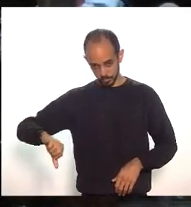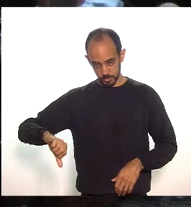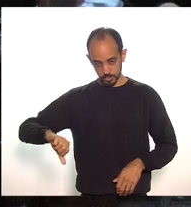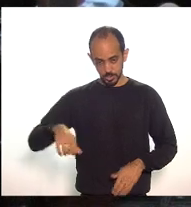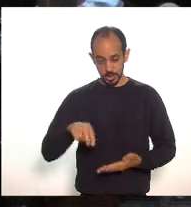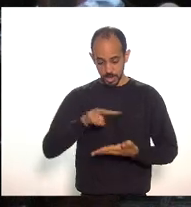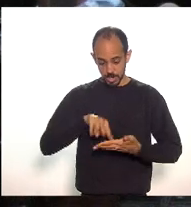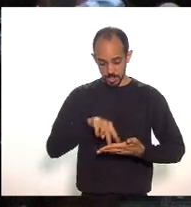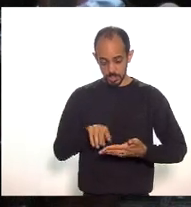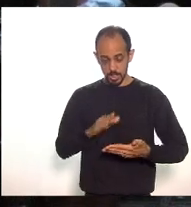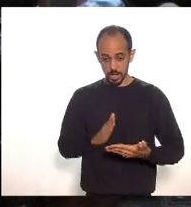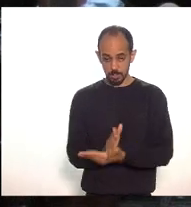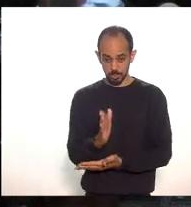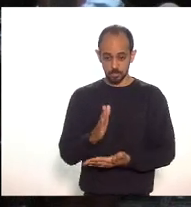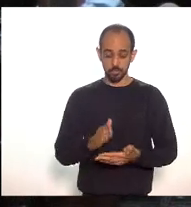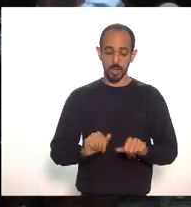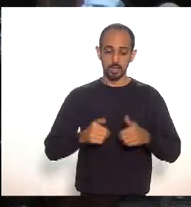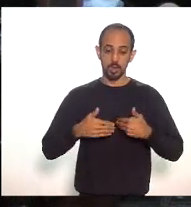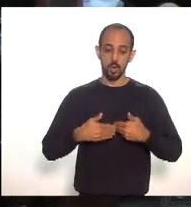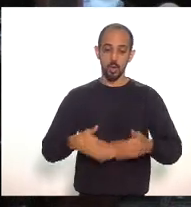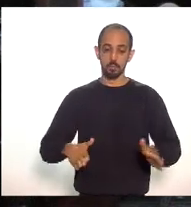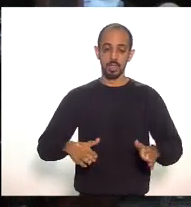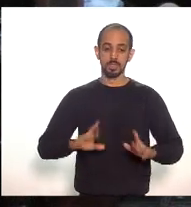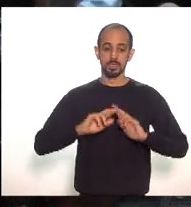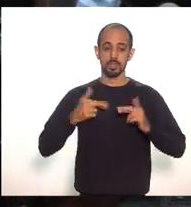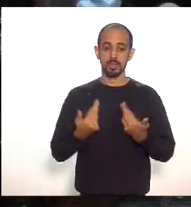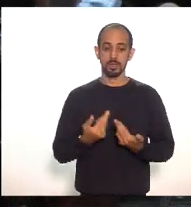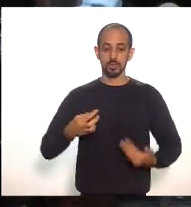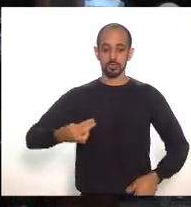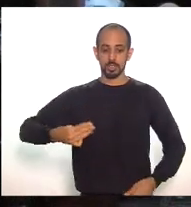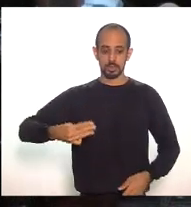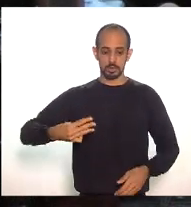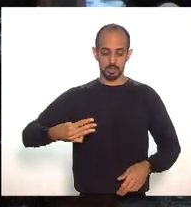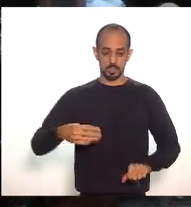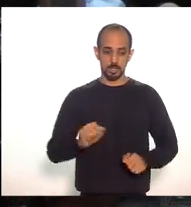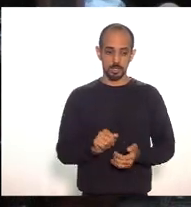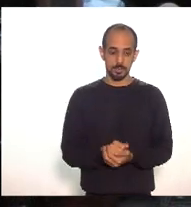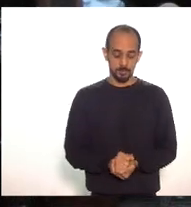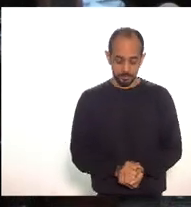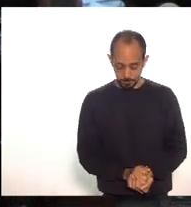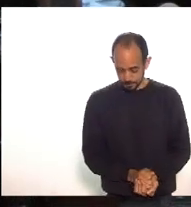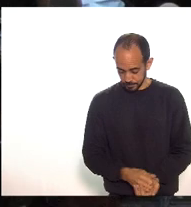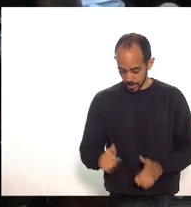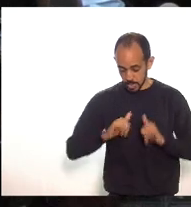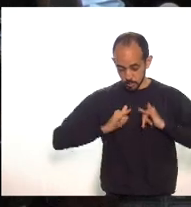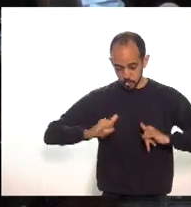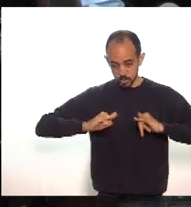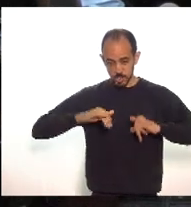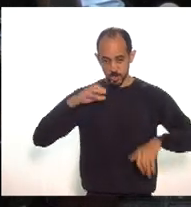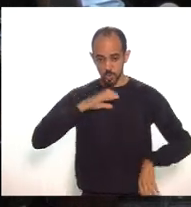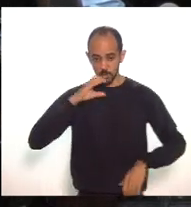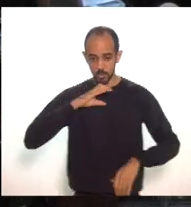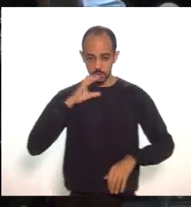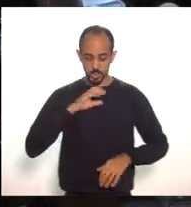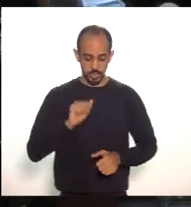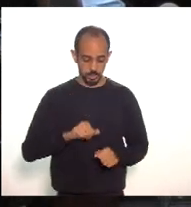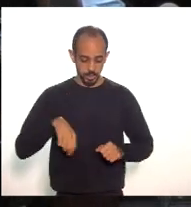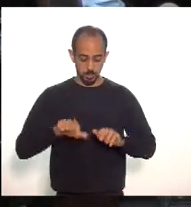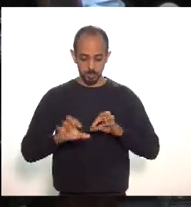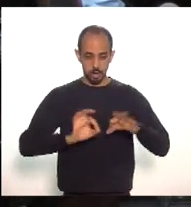aprovada a ata passa a ordem da 3ª sessão ordinária do dia anúncio em regime de urgência em discussão única projeto de lei